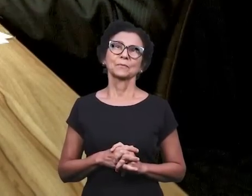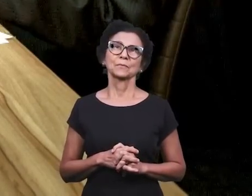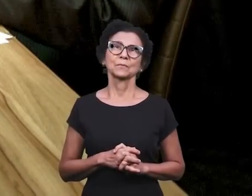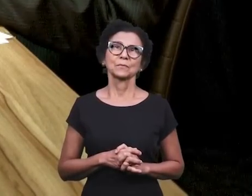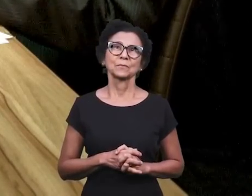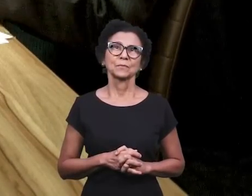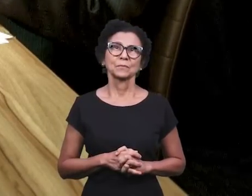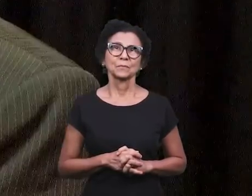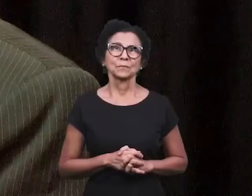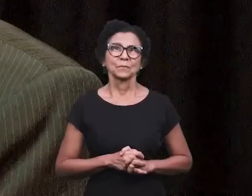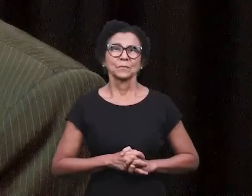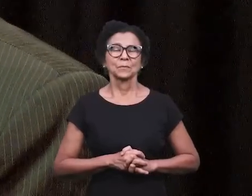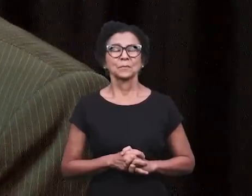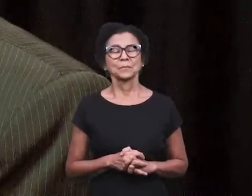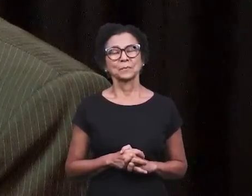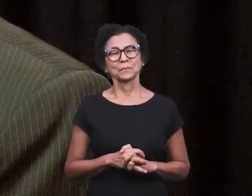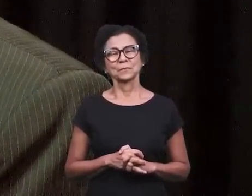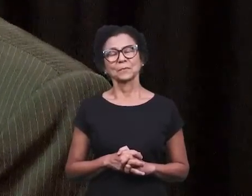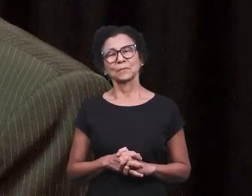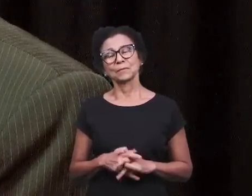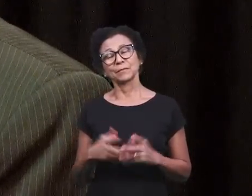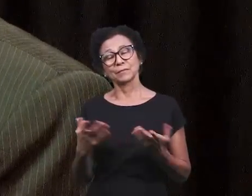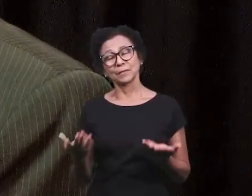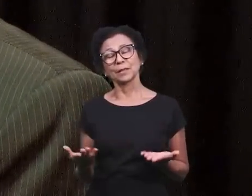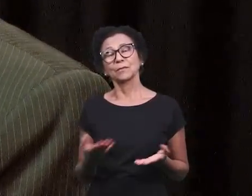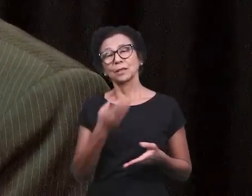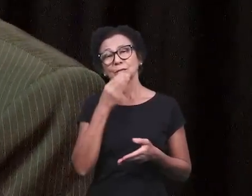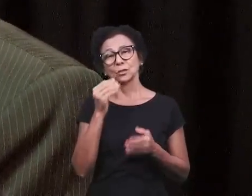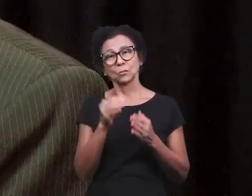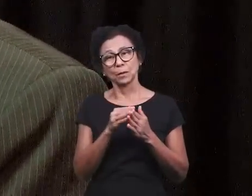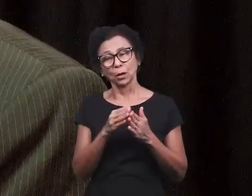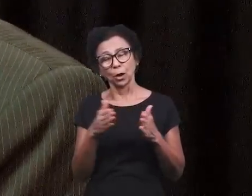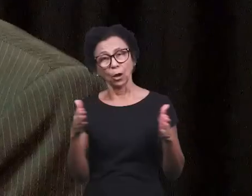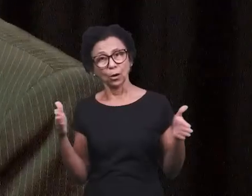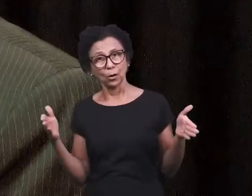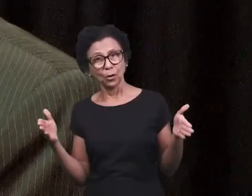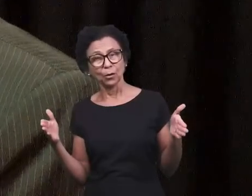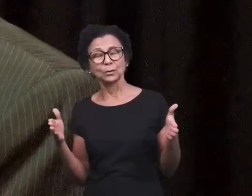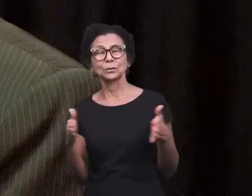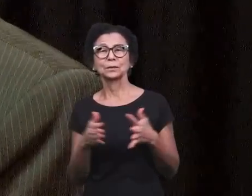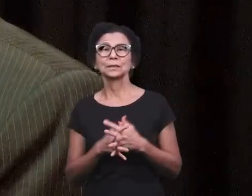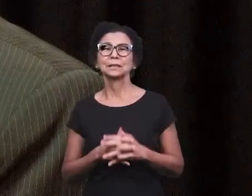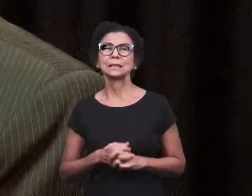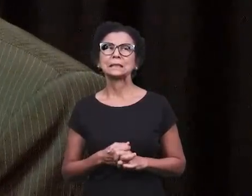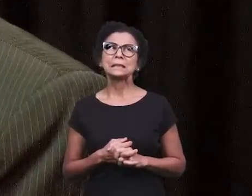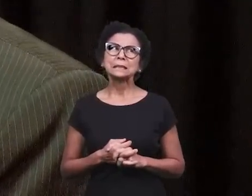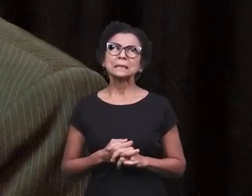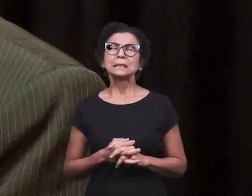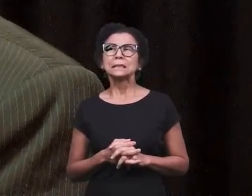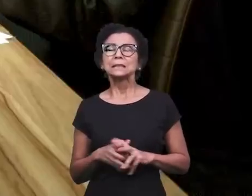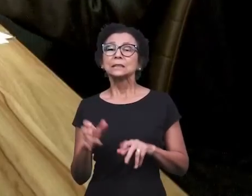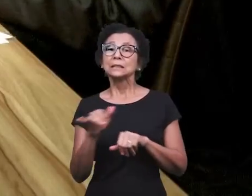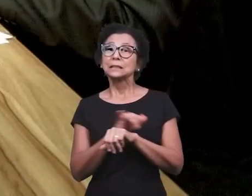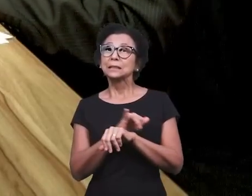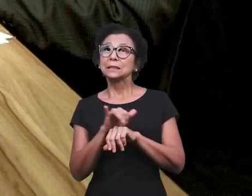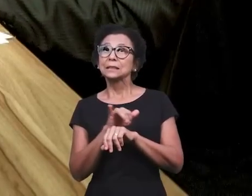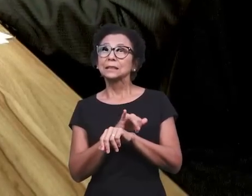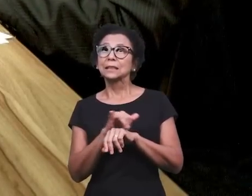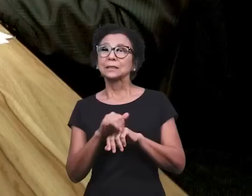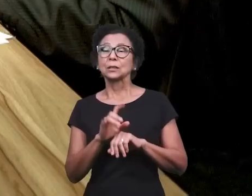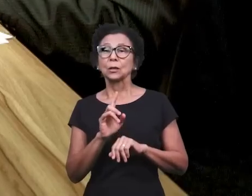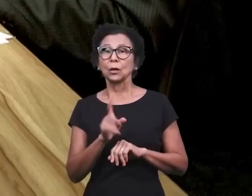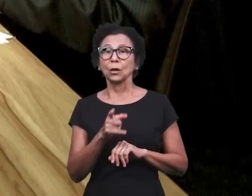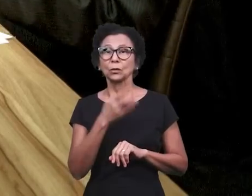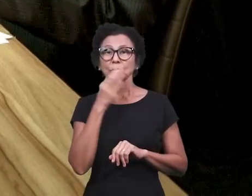faço geralmente jejuns mais prolongados e aí me deu uma estratégia, né? Ele até me deu uma estratégia. Ele falou assim, olha, esse aqui que é mais